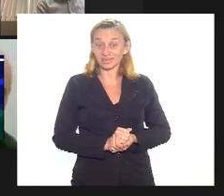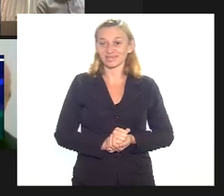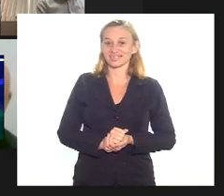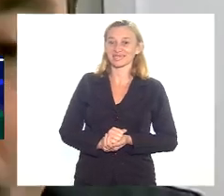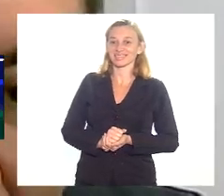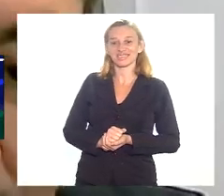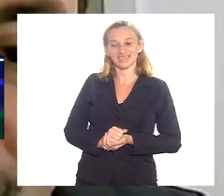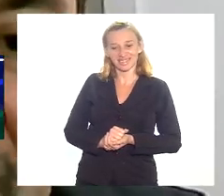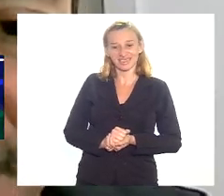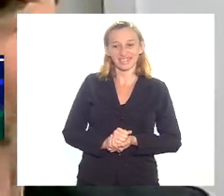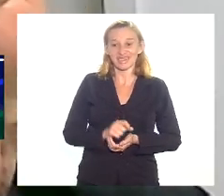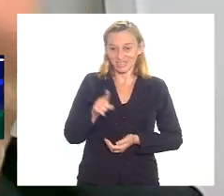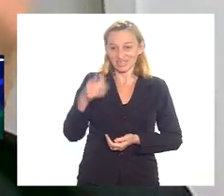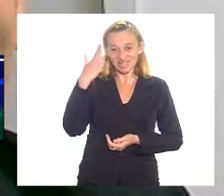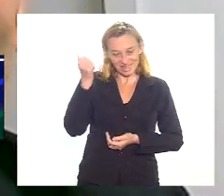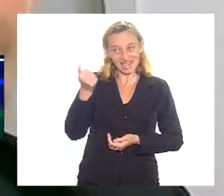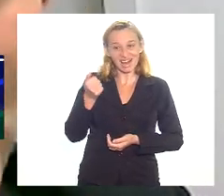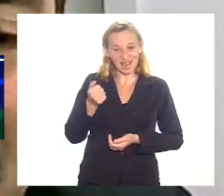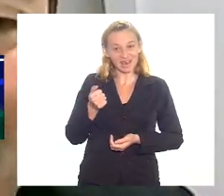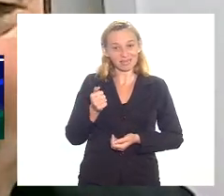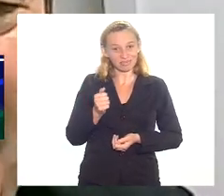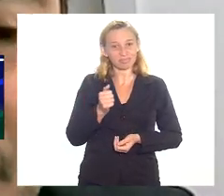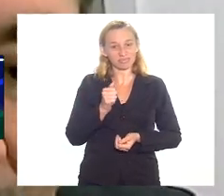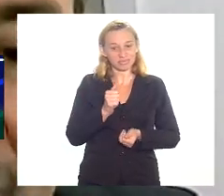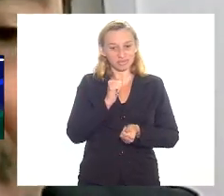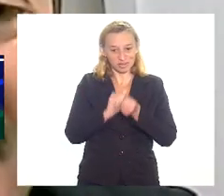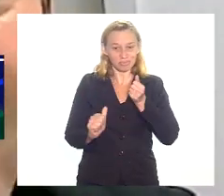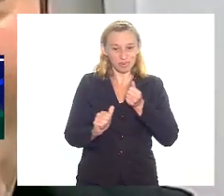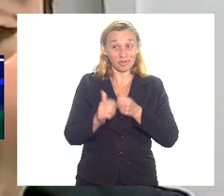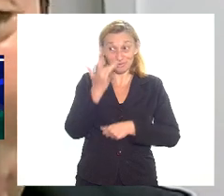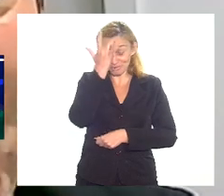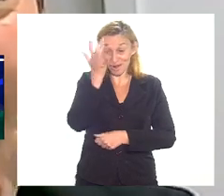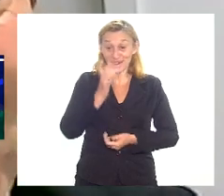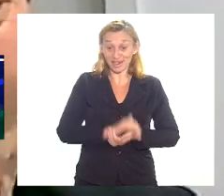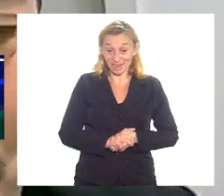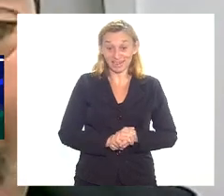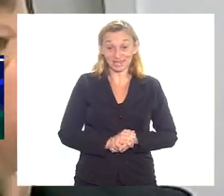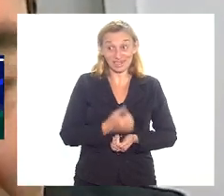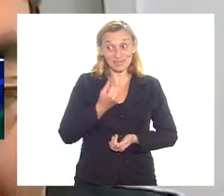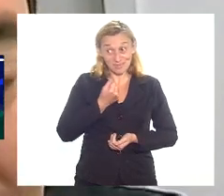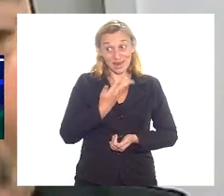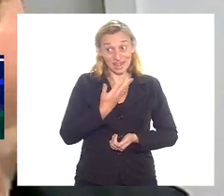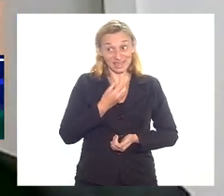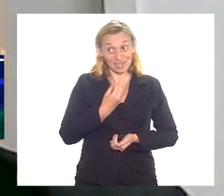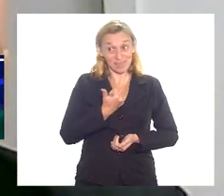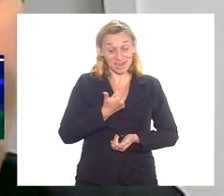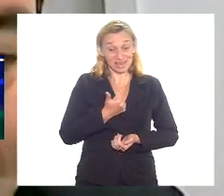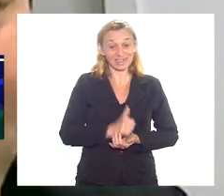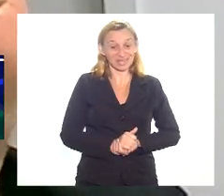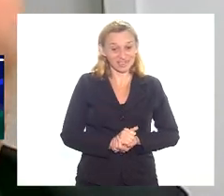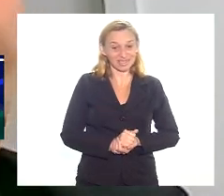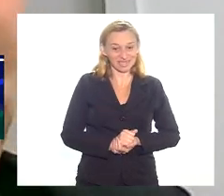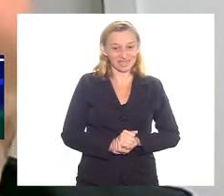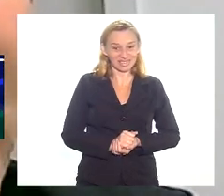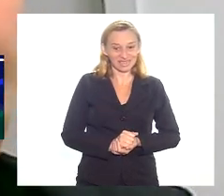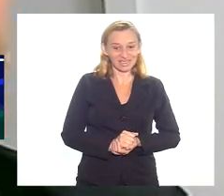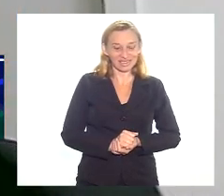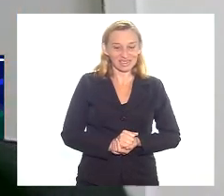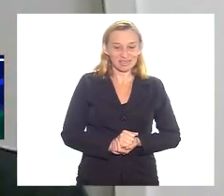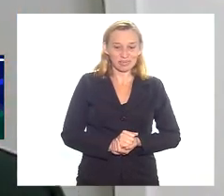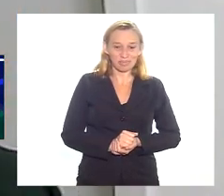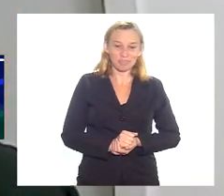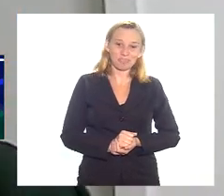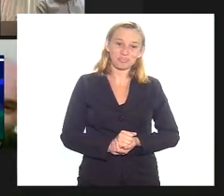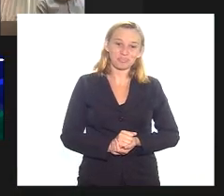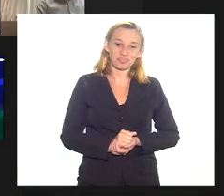Você sabe tocar fácil, domina, toca e tá correndo bem. Meus parabéns, não é puxando, não, é porque tá com habilidade